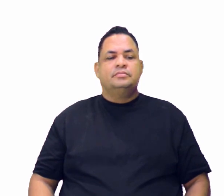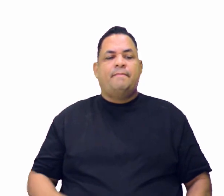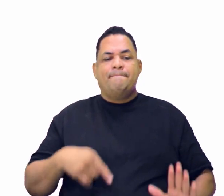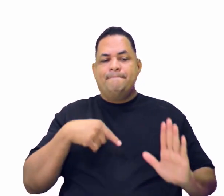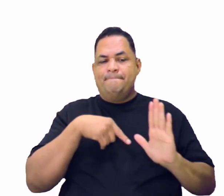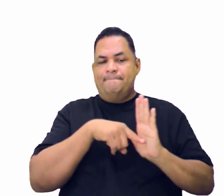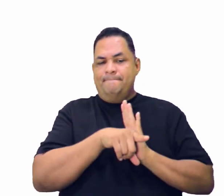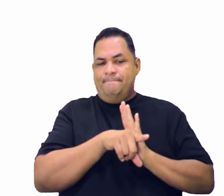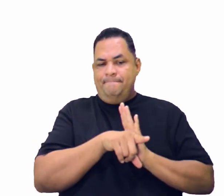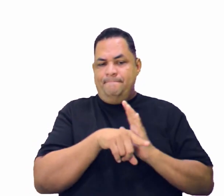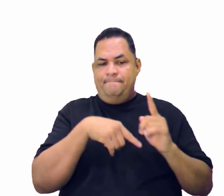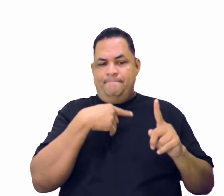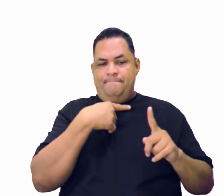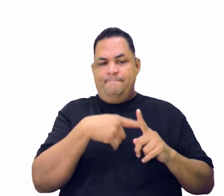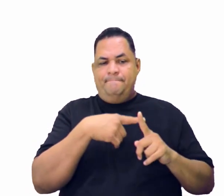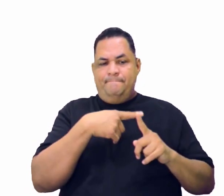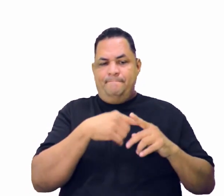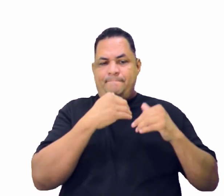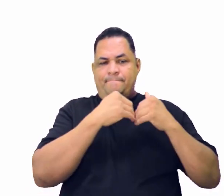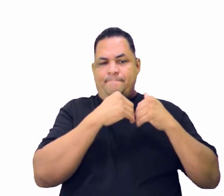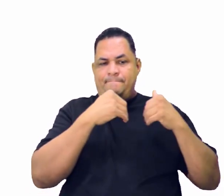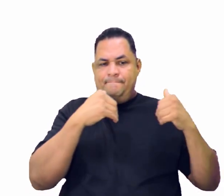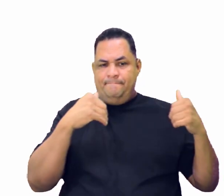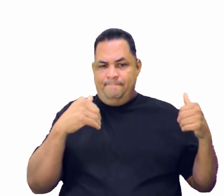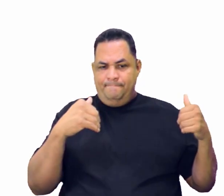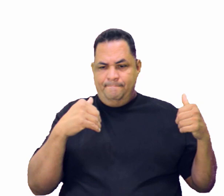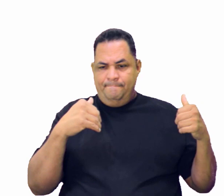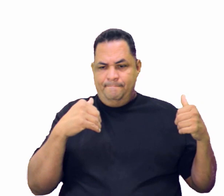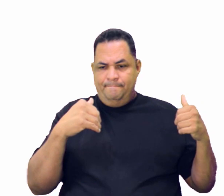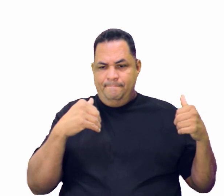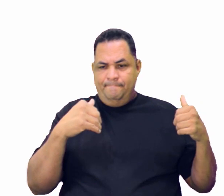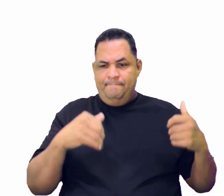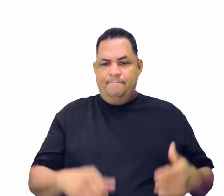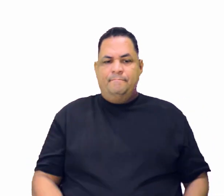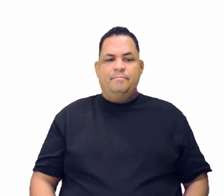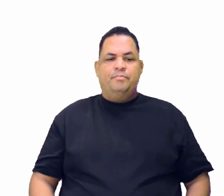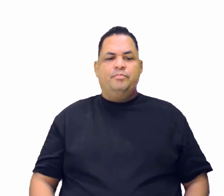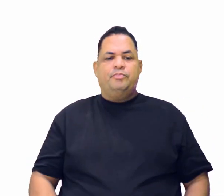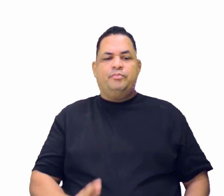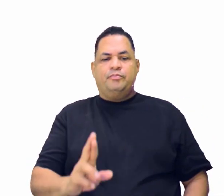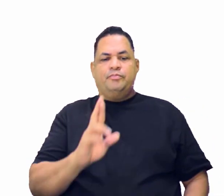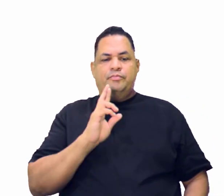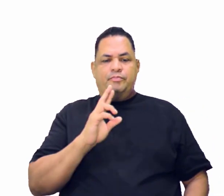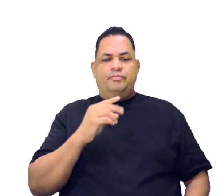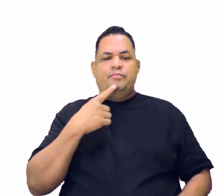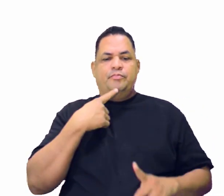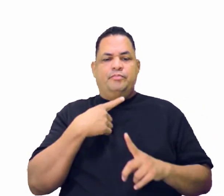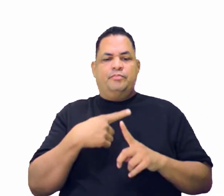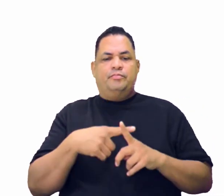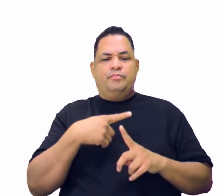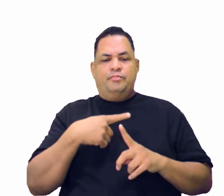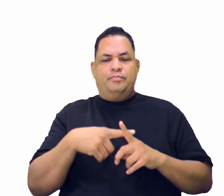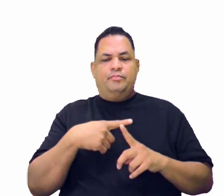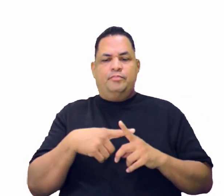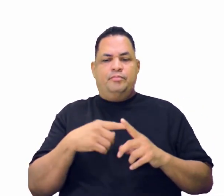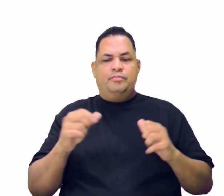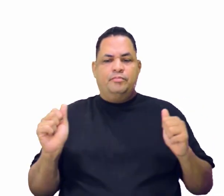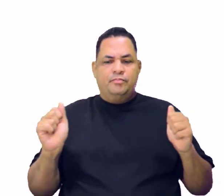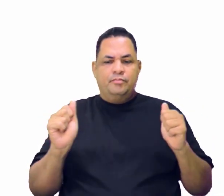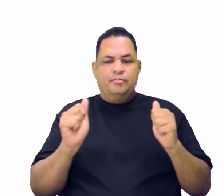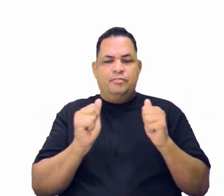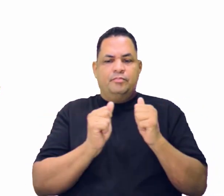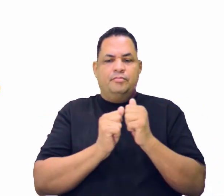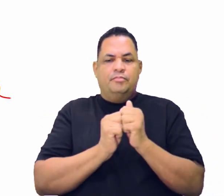pergunta, olha só o porquê separado. Ó, resposta, aí você vai fazer o